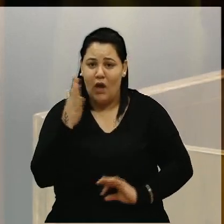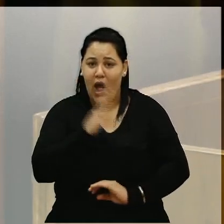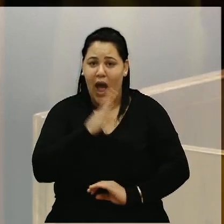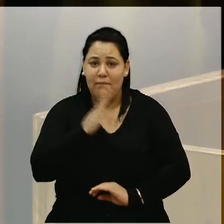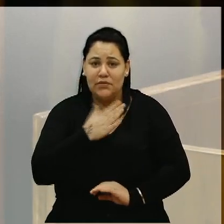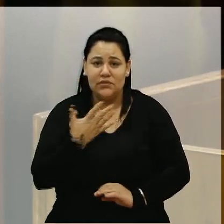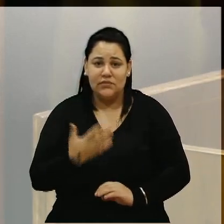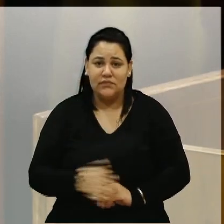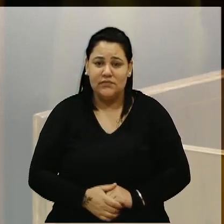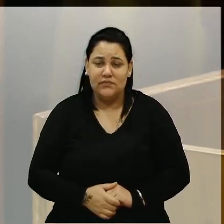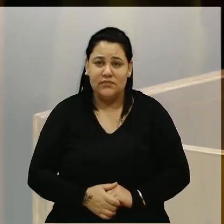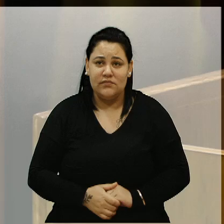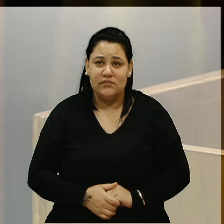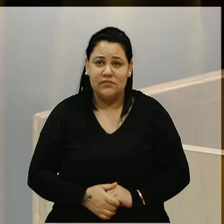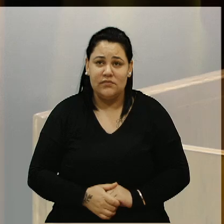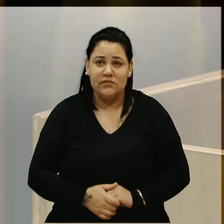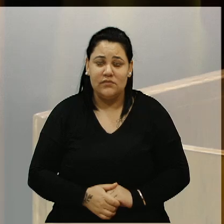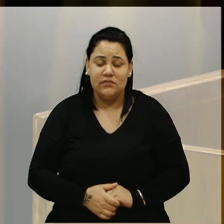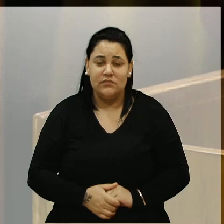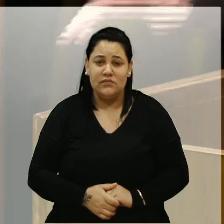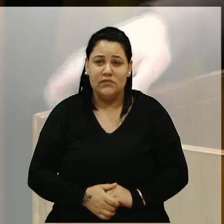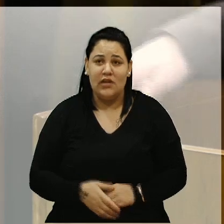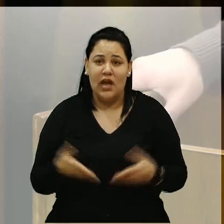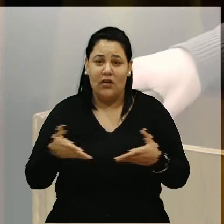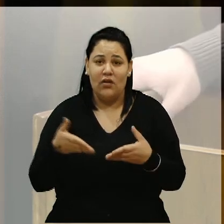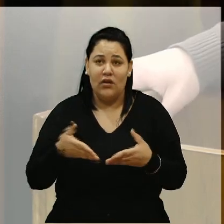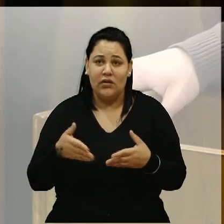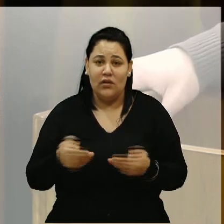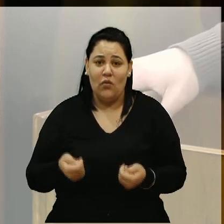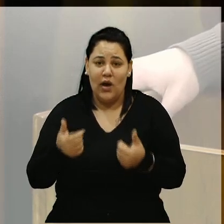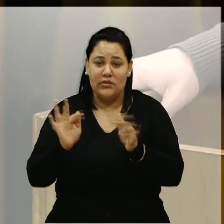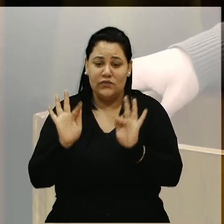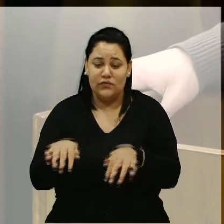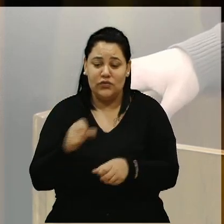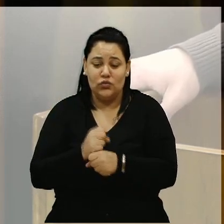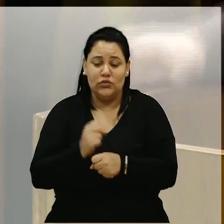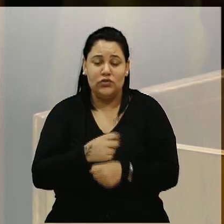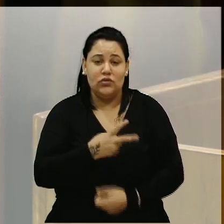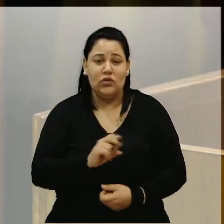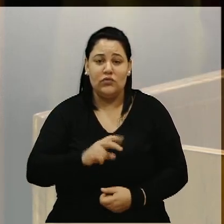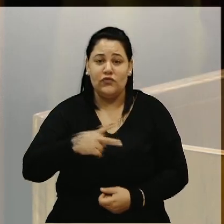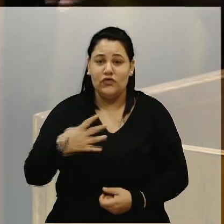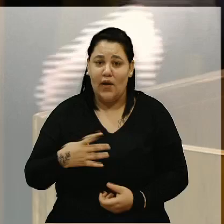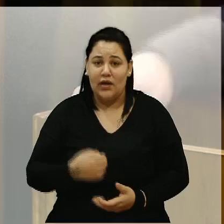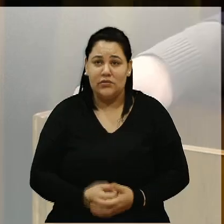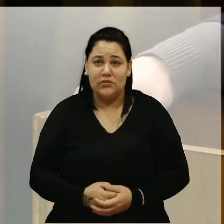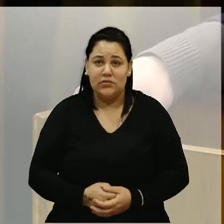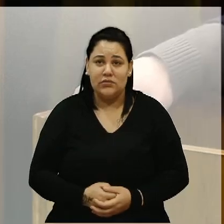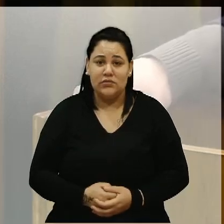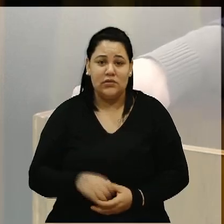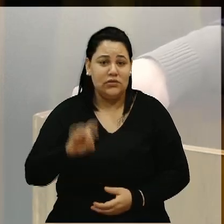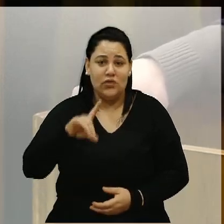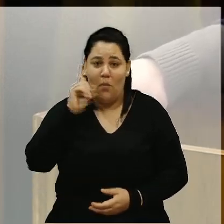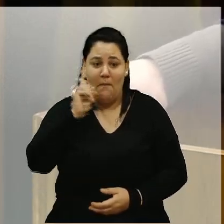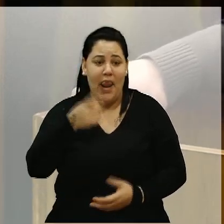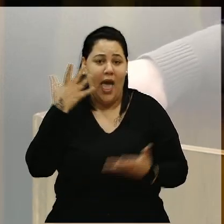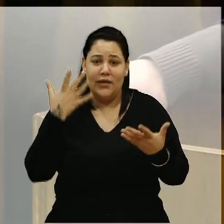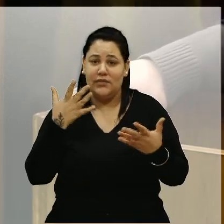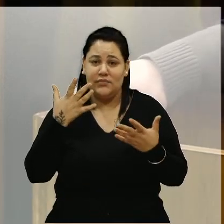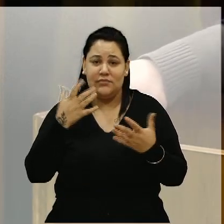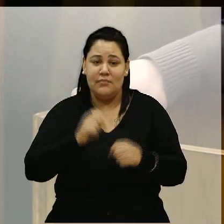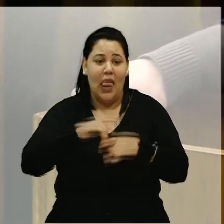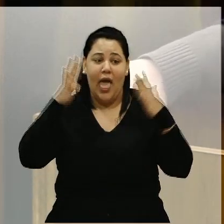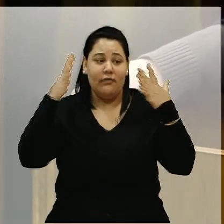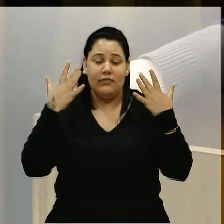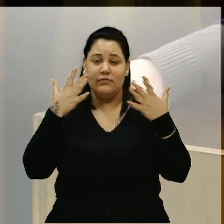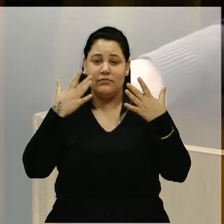Estamos aí concluindo o ano de 2024 e só um milagre para que essas